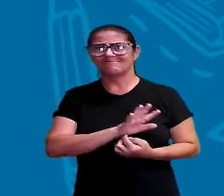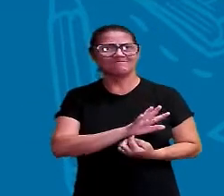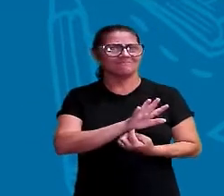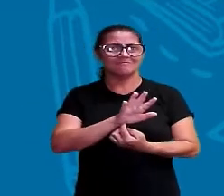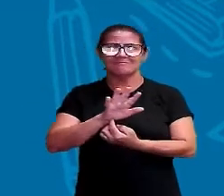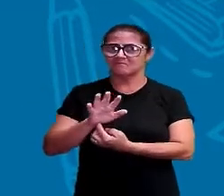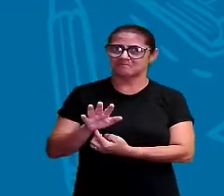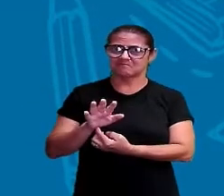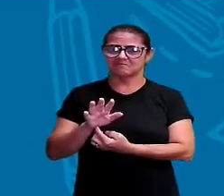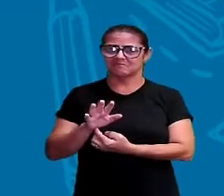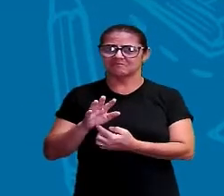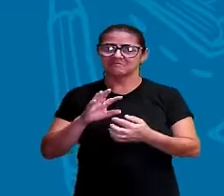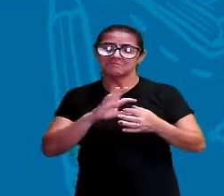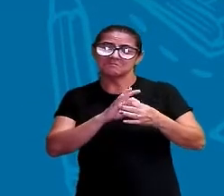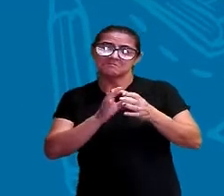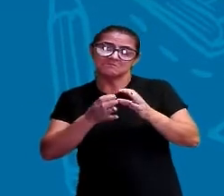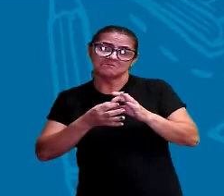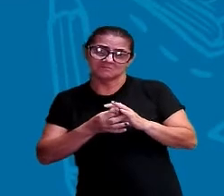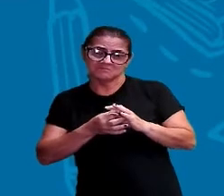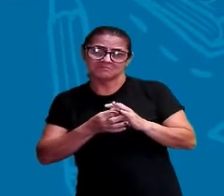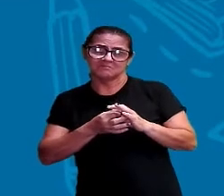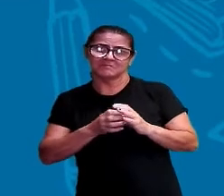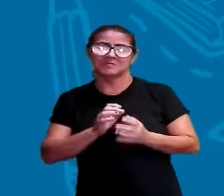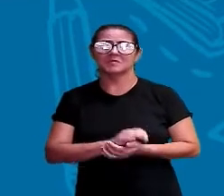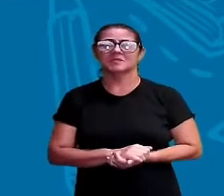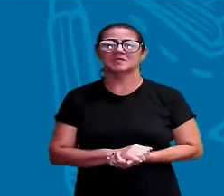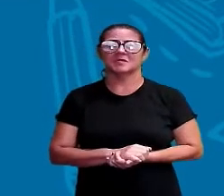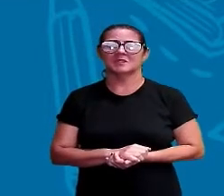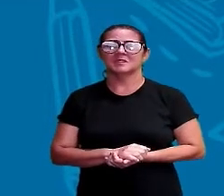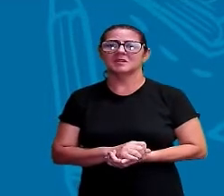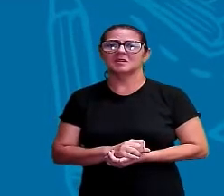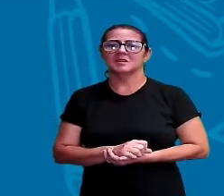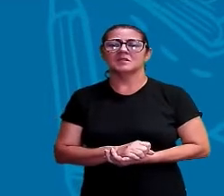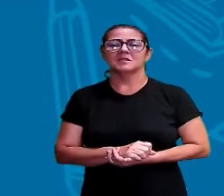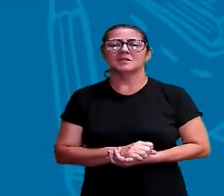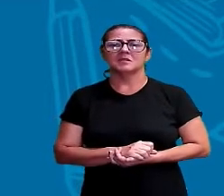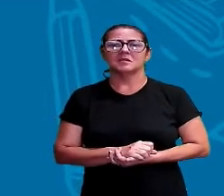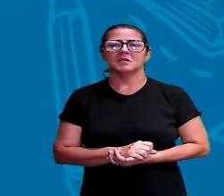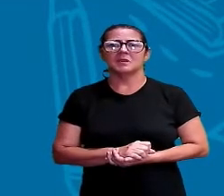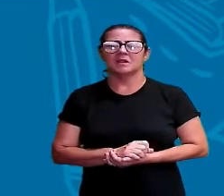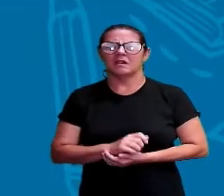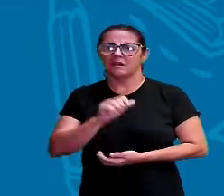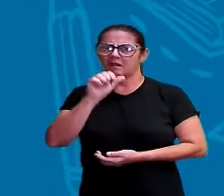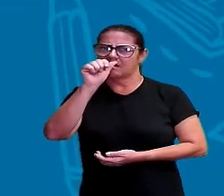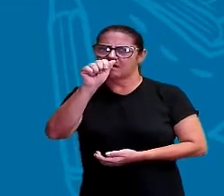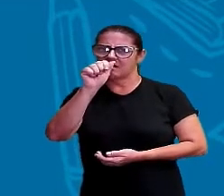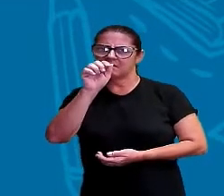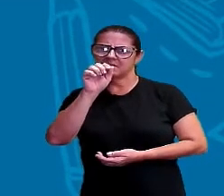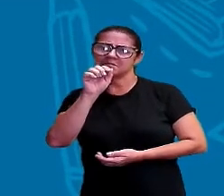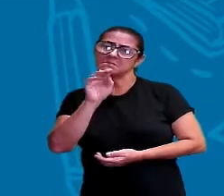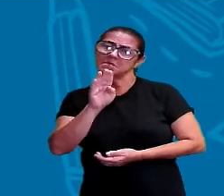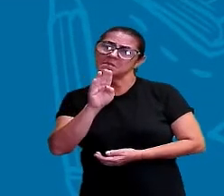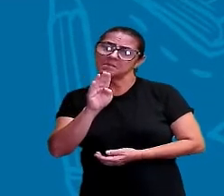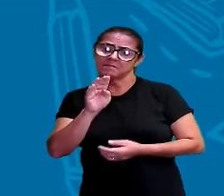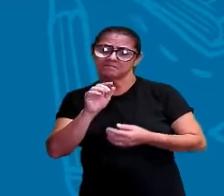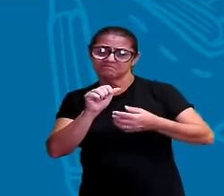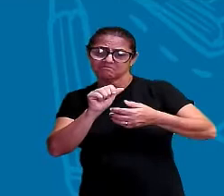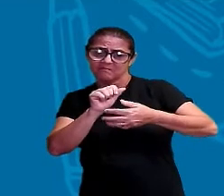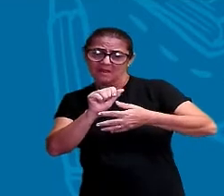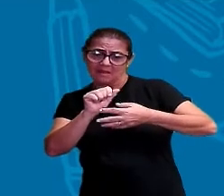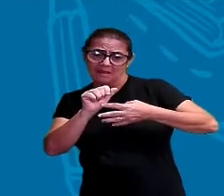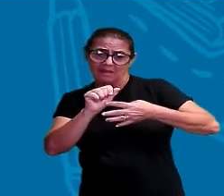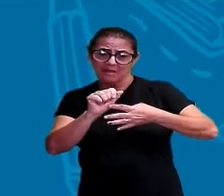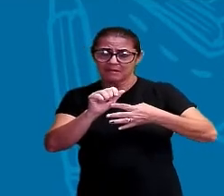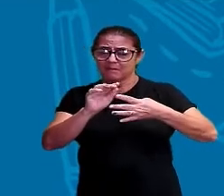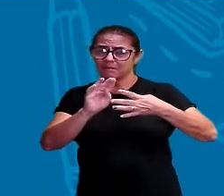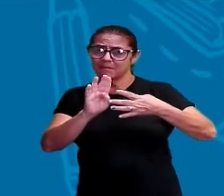algo relativo a space? Palavra em evidência aí é space. Seria a letra A ideia está